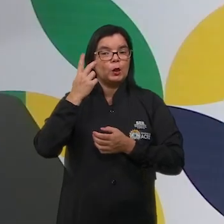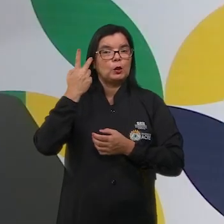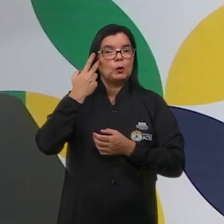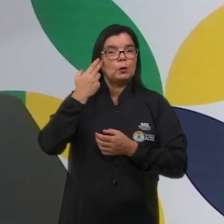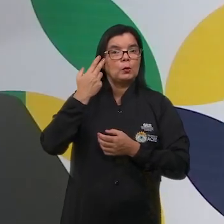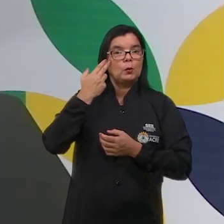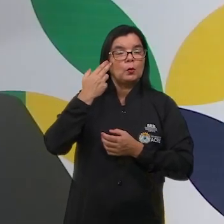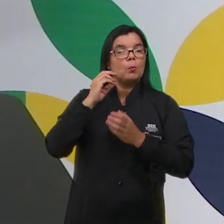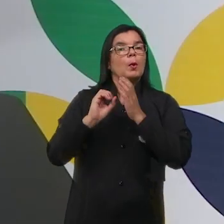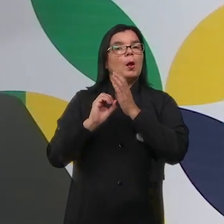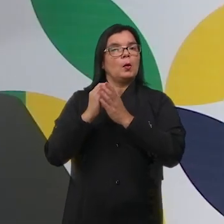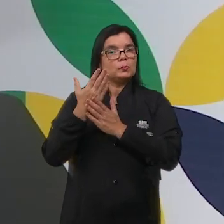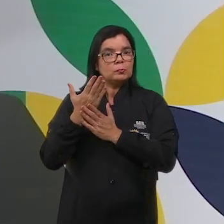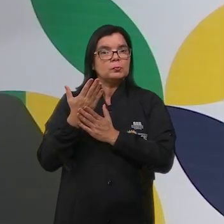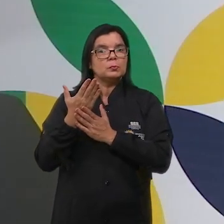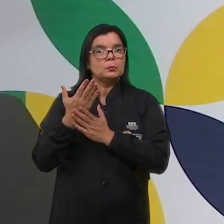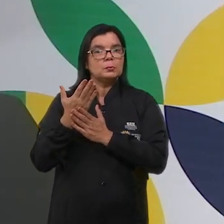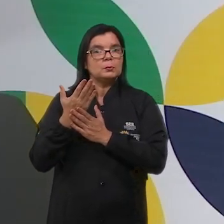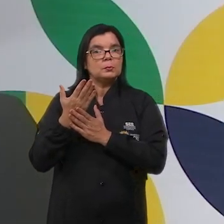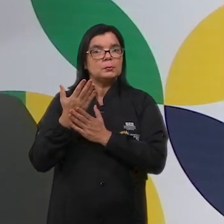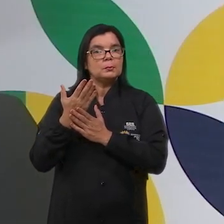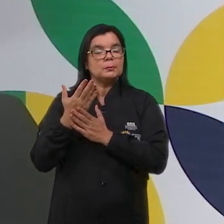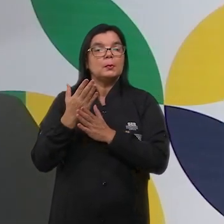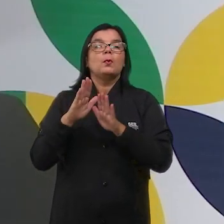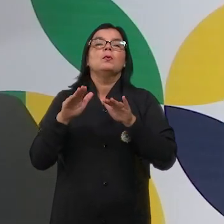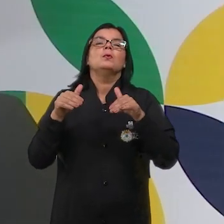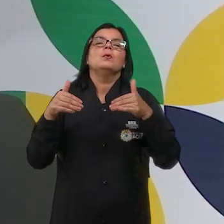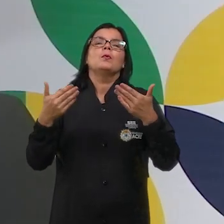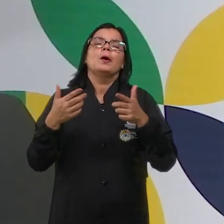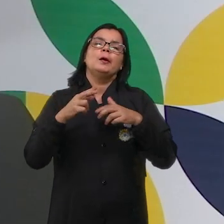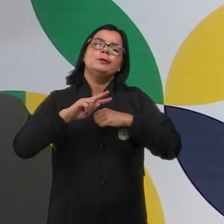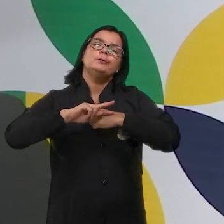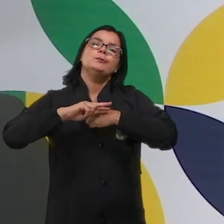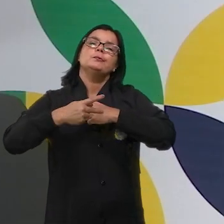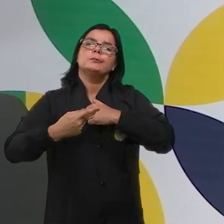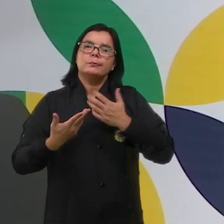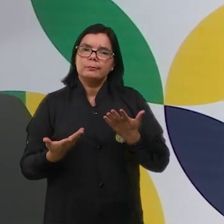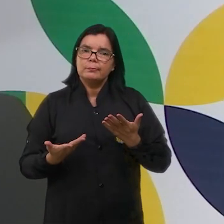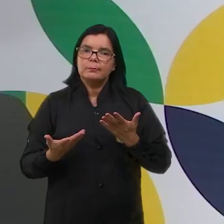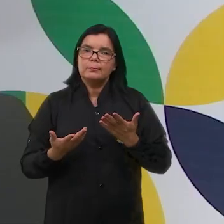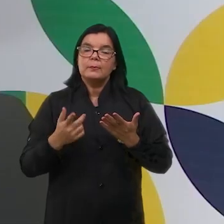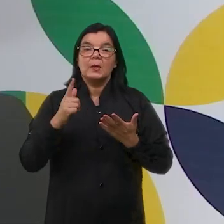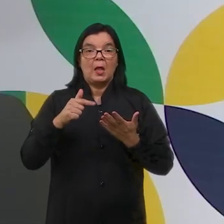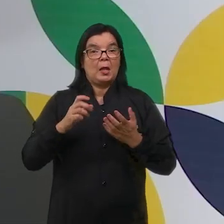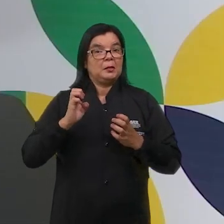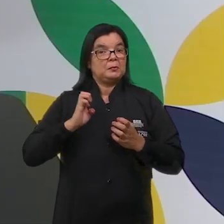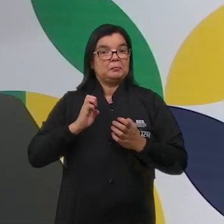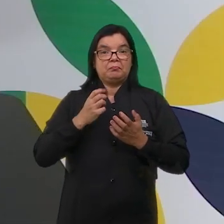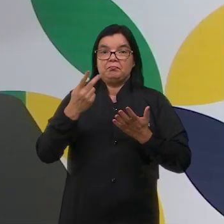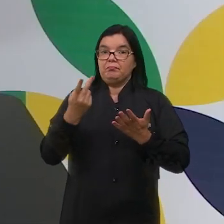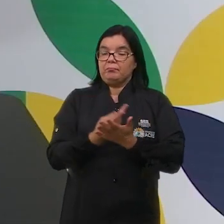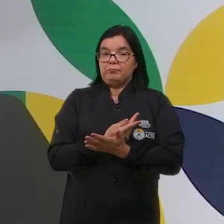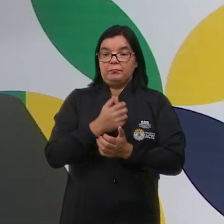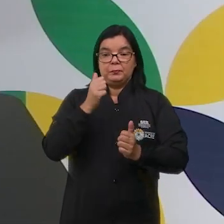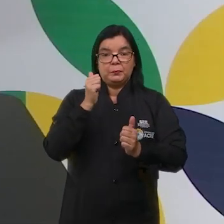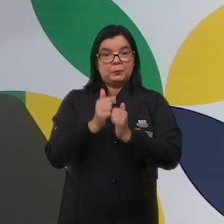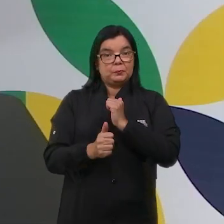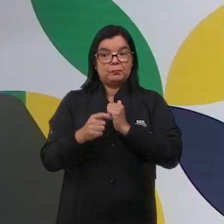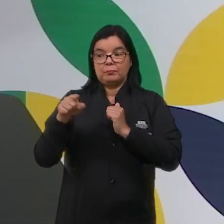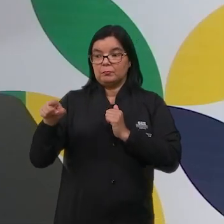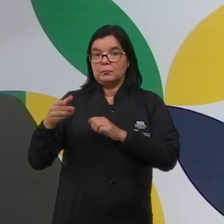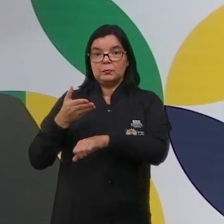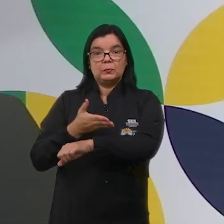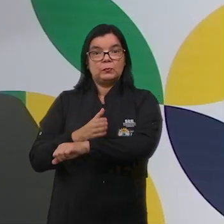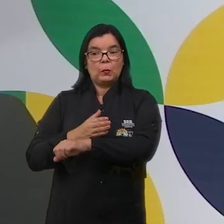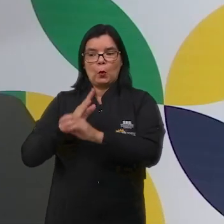normais, aconteceria. Quais as consequências disso? É legal, antiético, antidesportivo, porque os outros estão ali